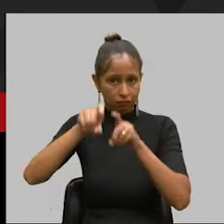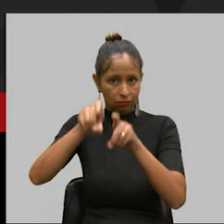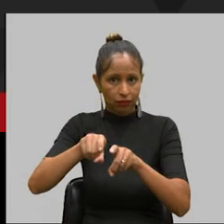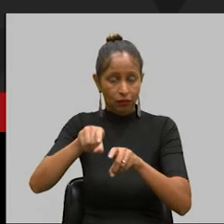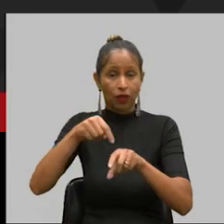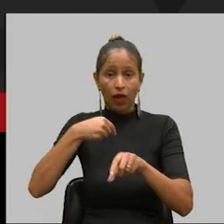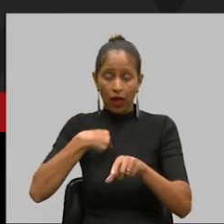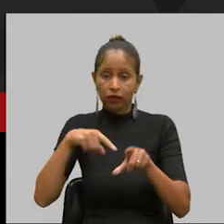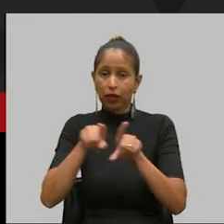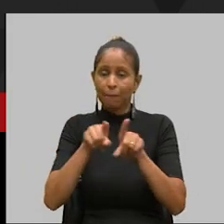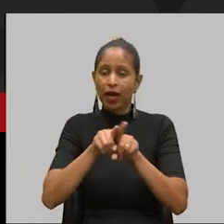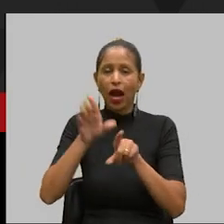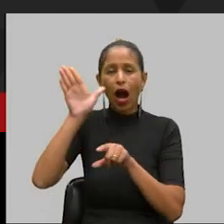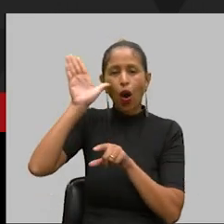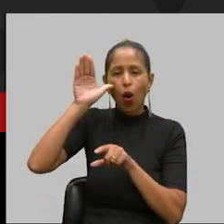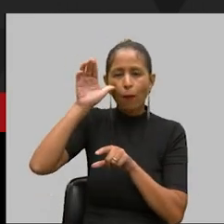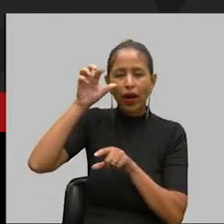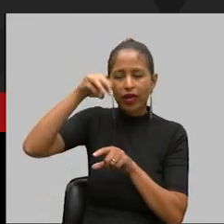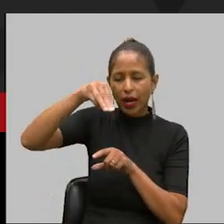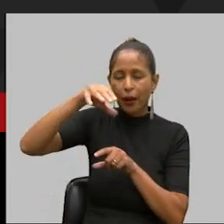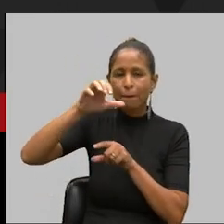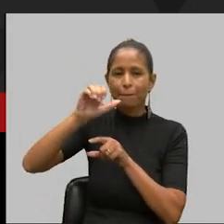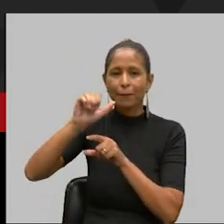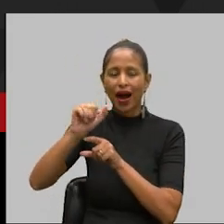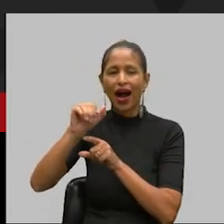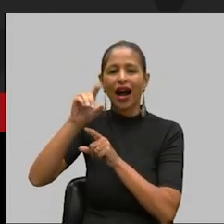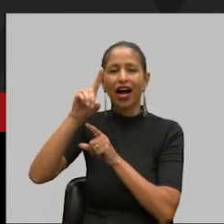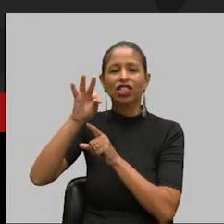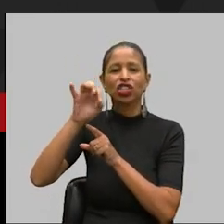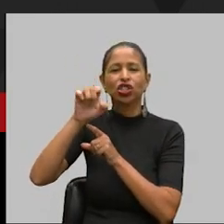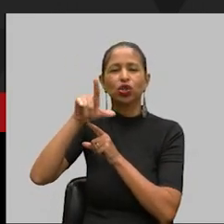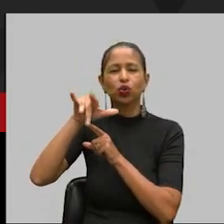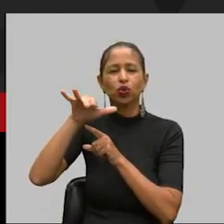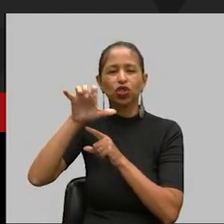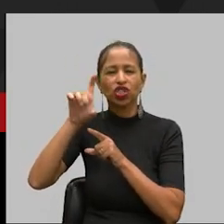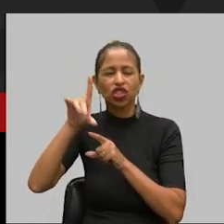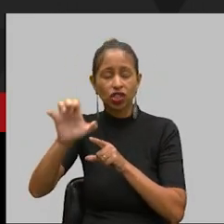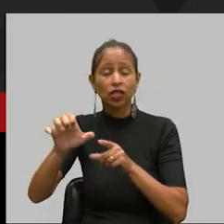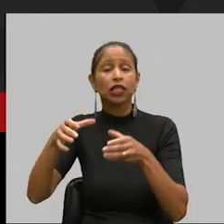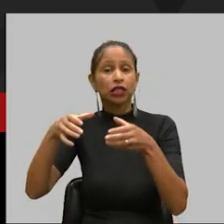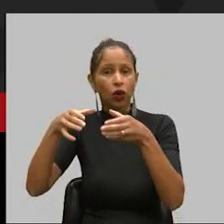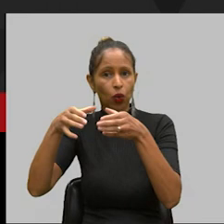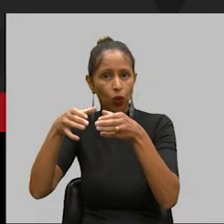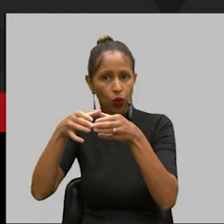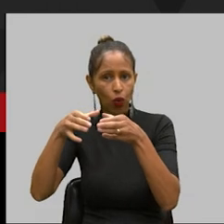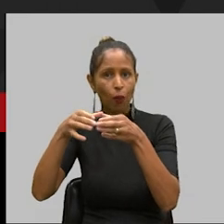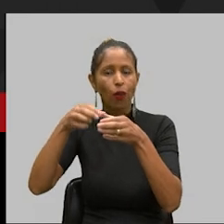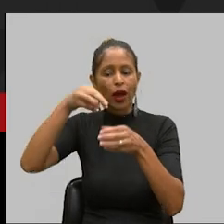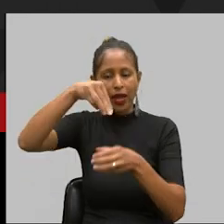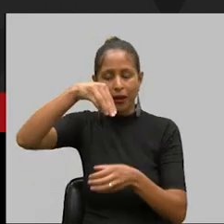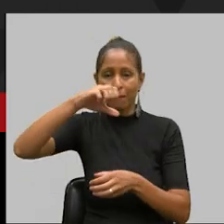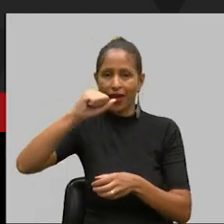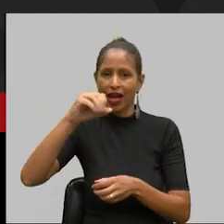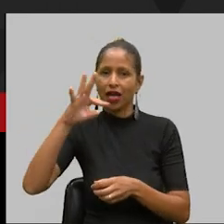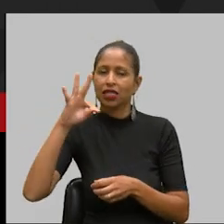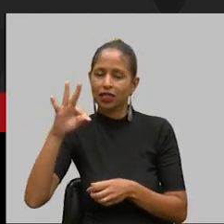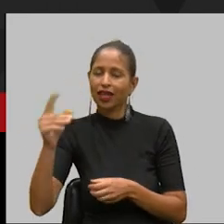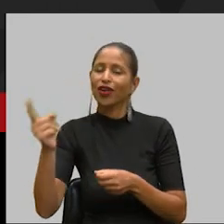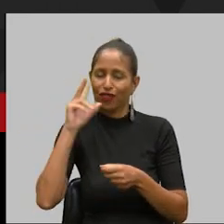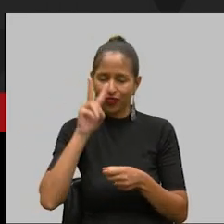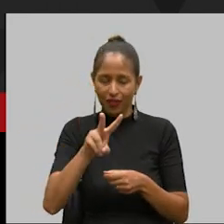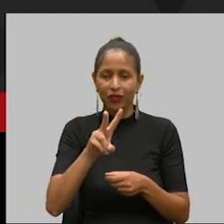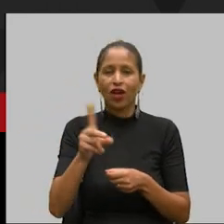qual Inclusive a companheira Matilde que se encontra aí integra essa comissão em nome do MST retomamos a